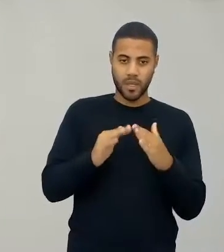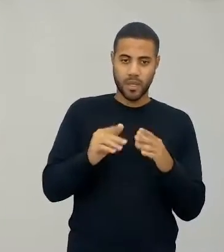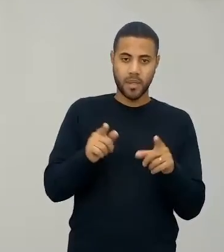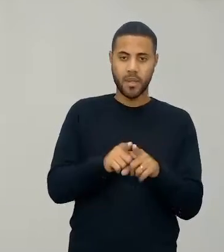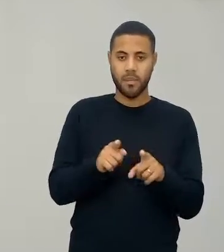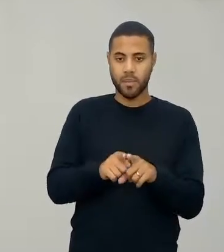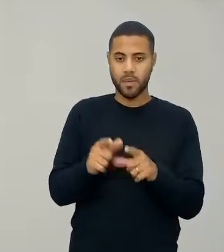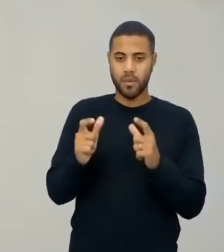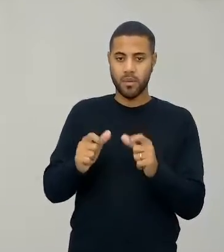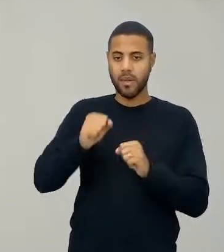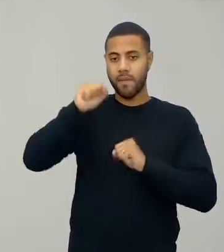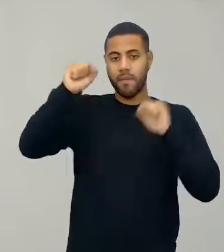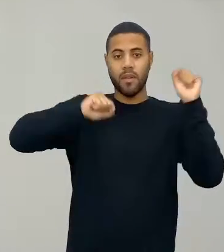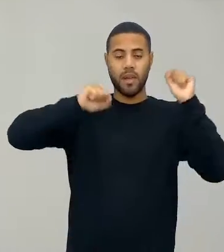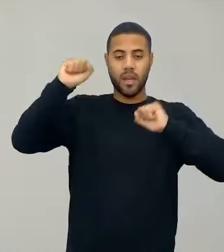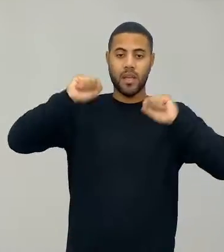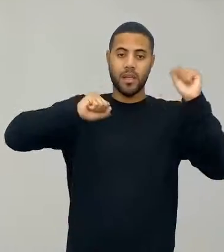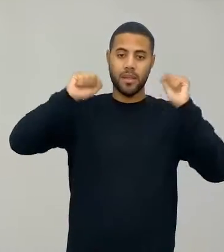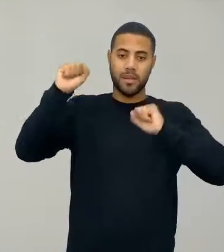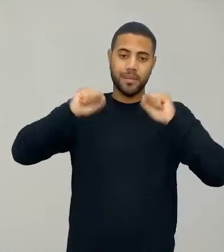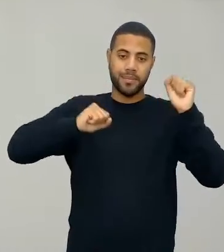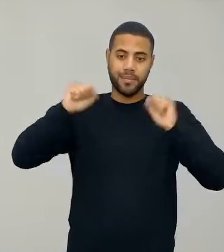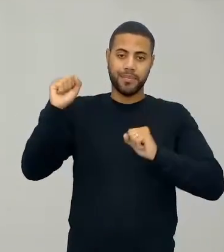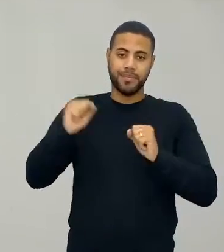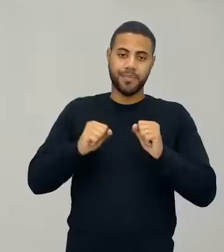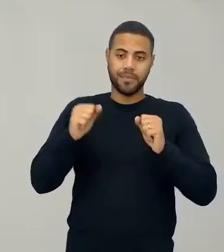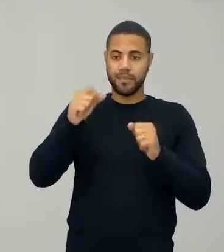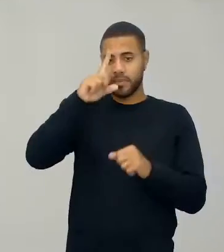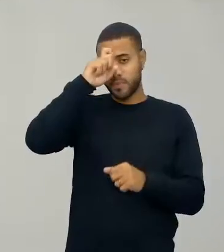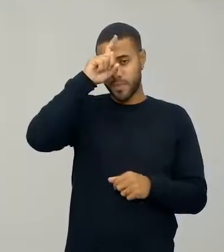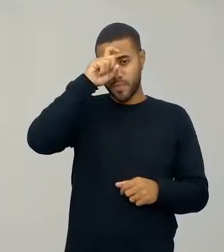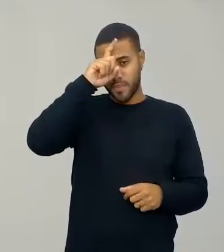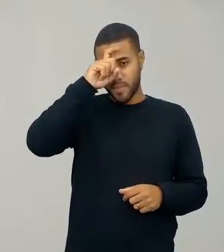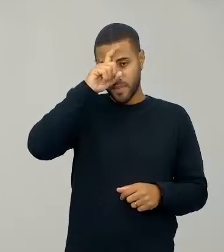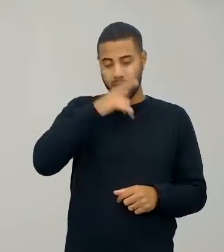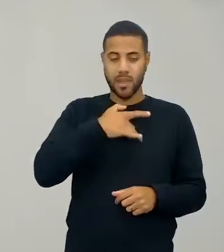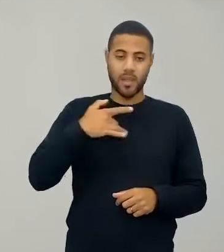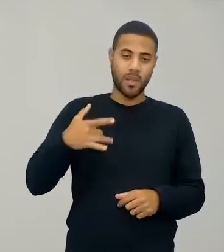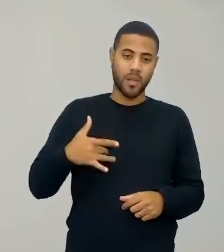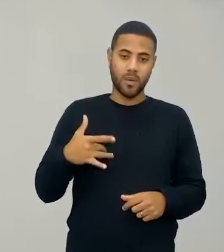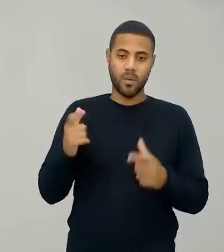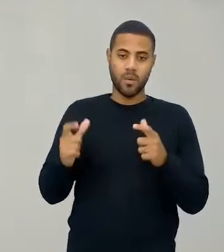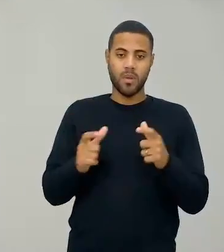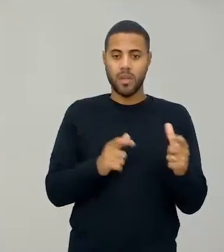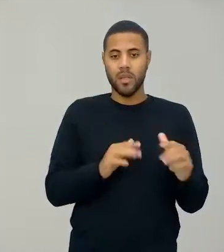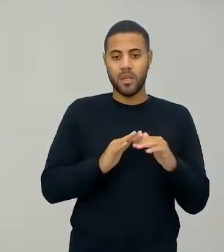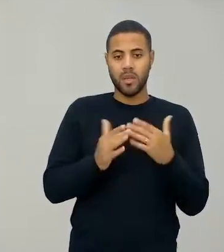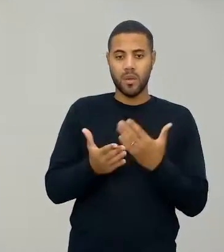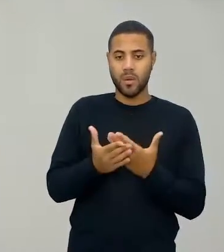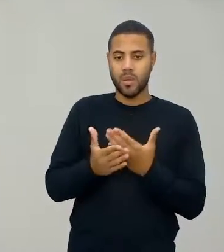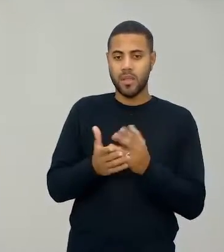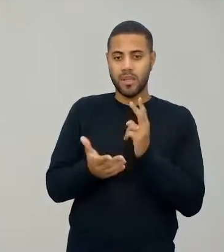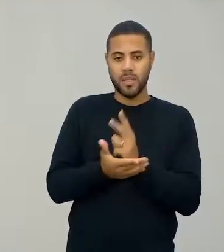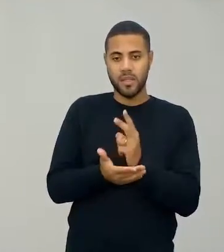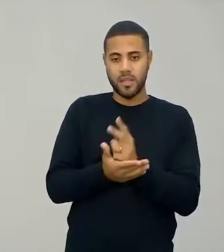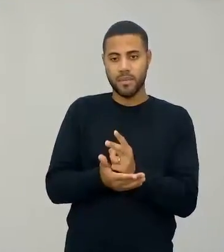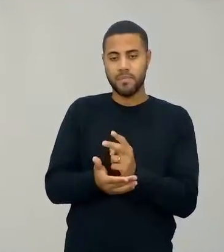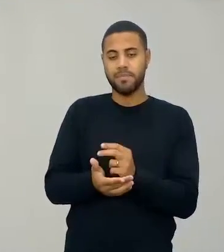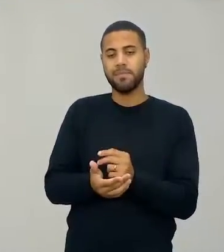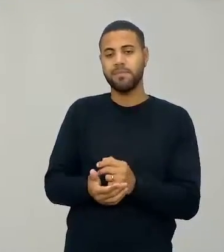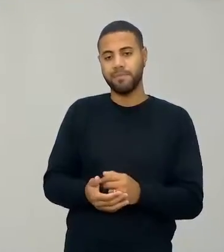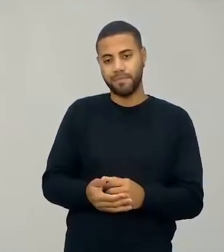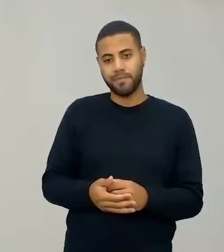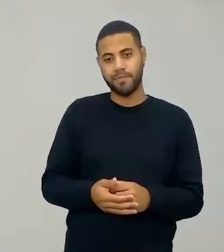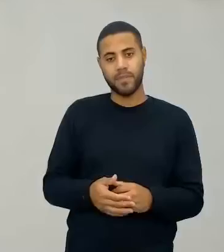mas em indústrias, nos hospitais, postos de saúde, escolas. Esse procedimento